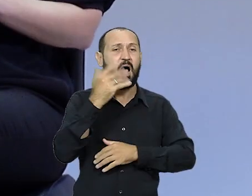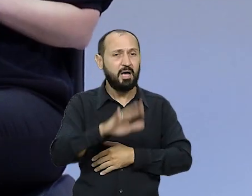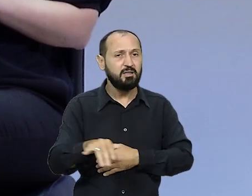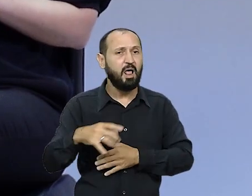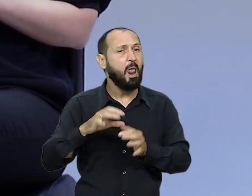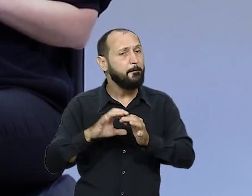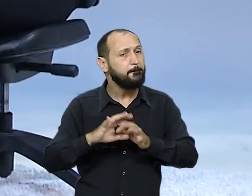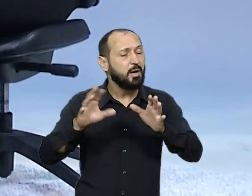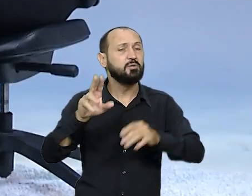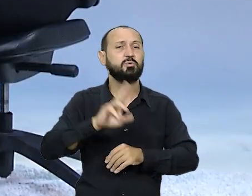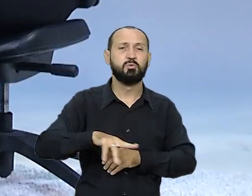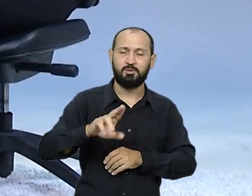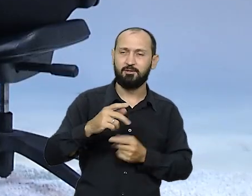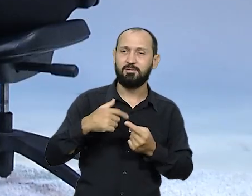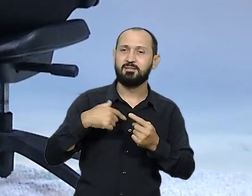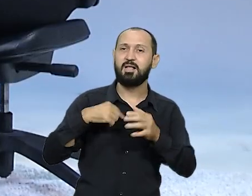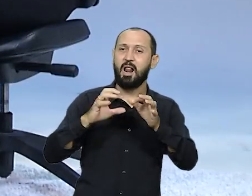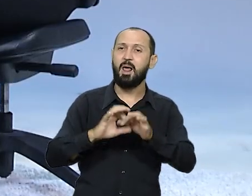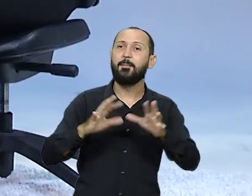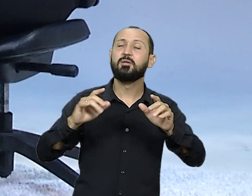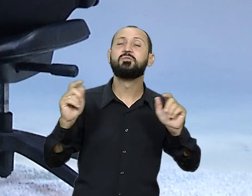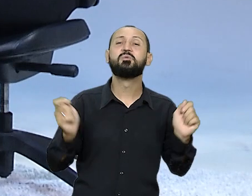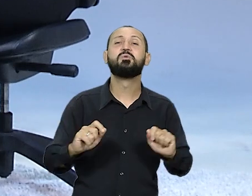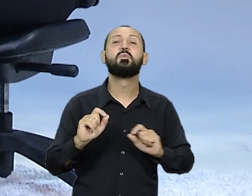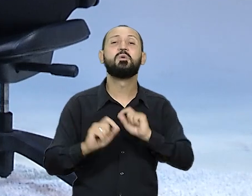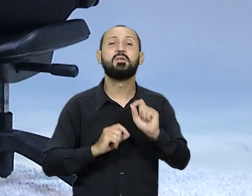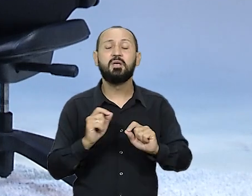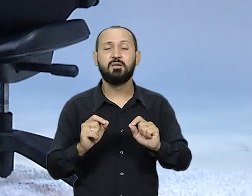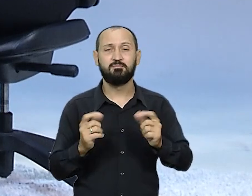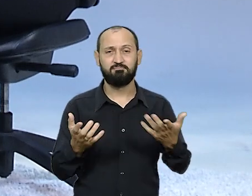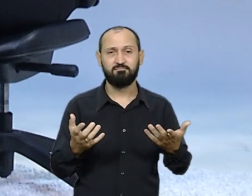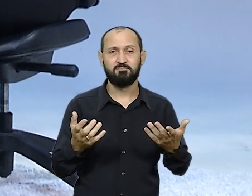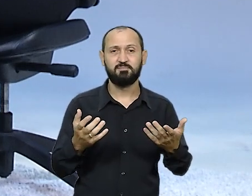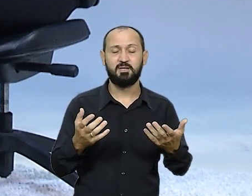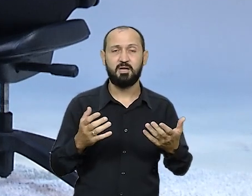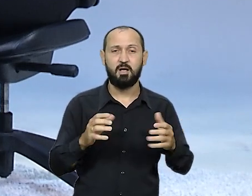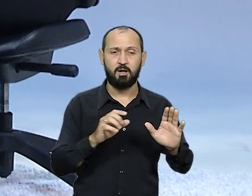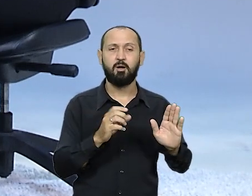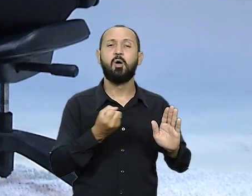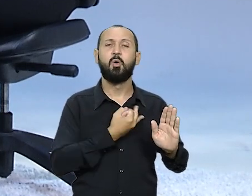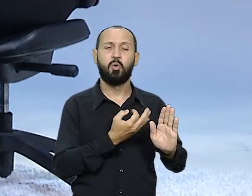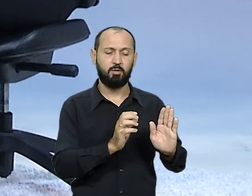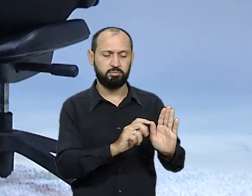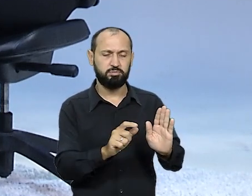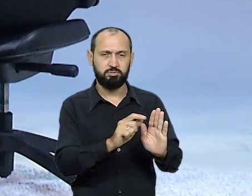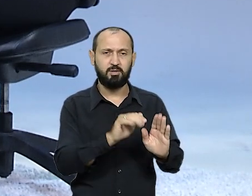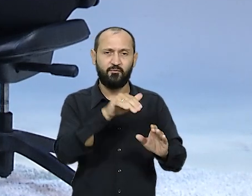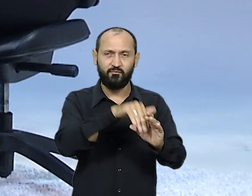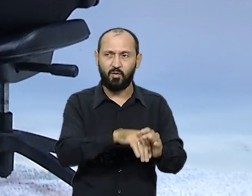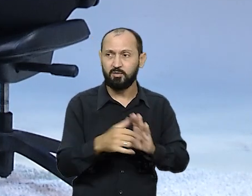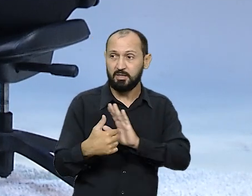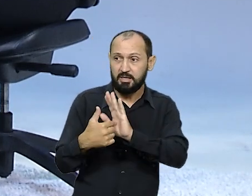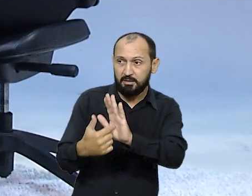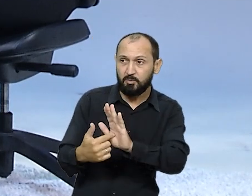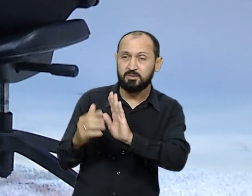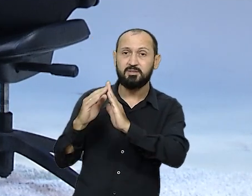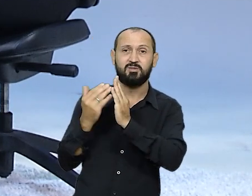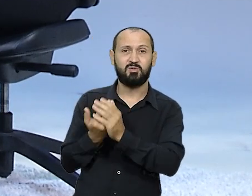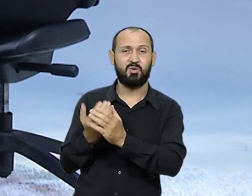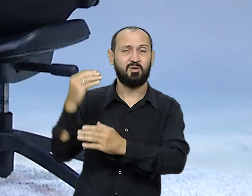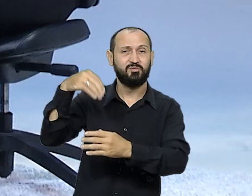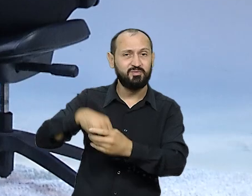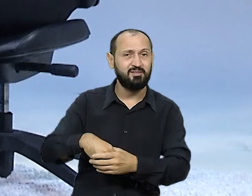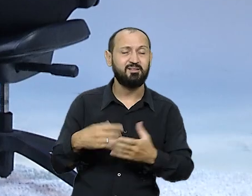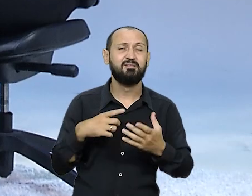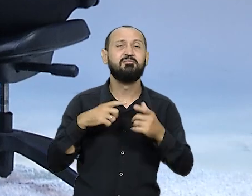liberdade de trabalhar sobre isso. Essa liberdade de poder levar a urna eletrônica para a escola, mostrar para eles. Nós